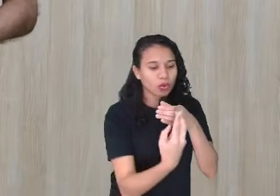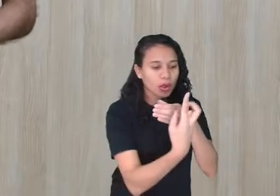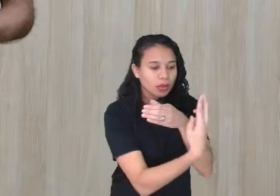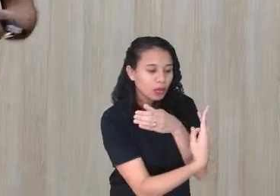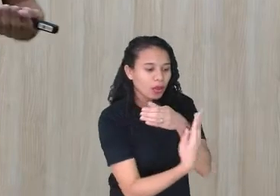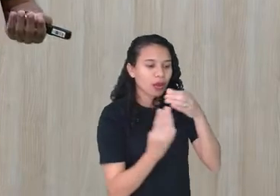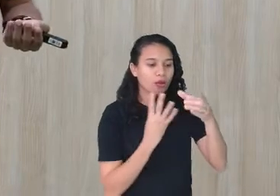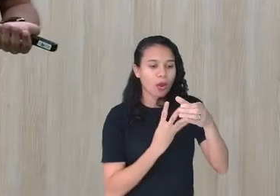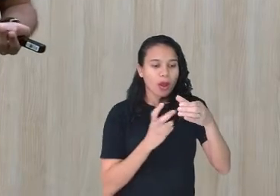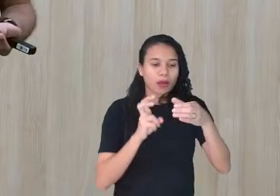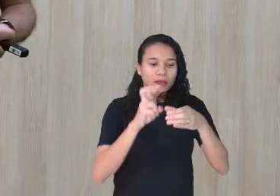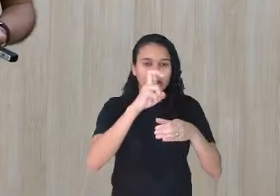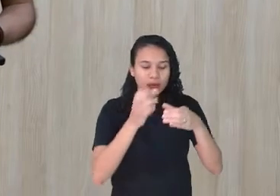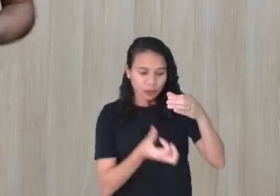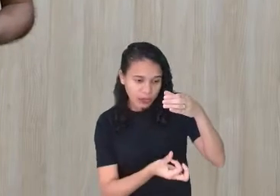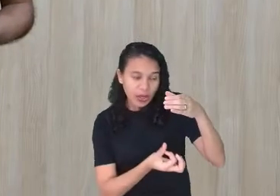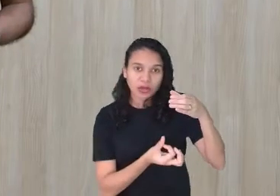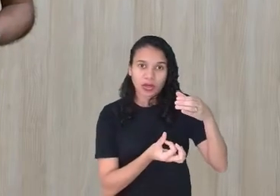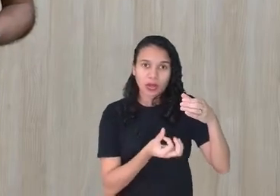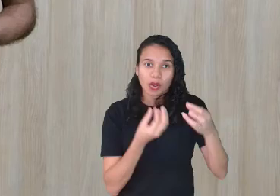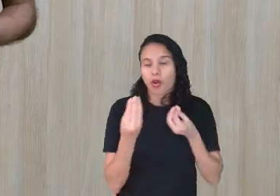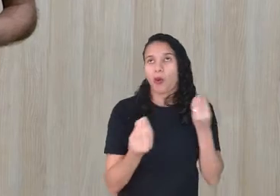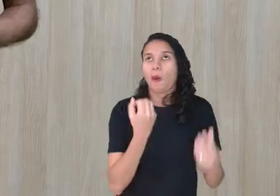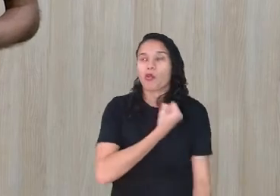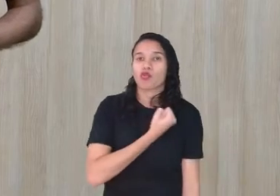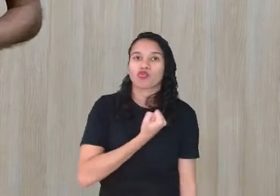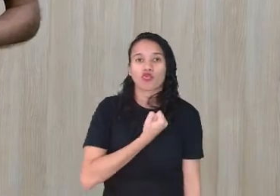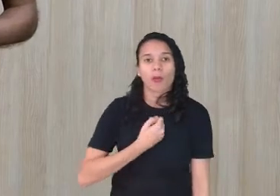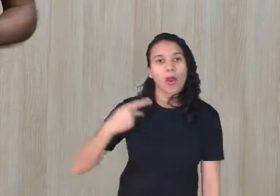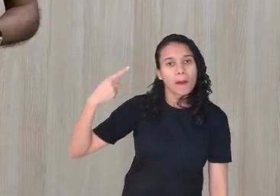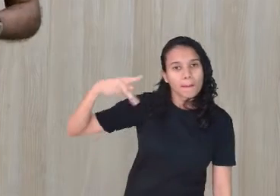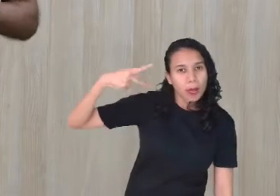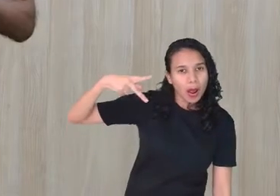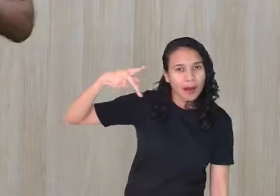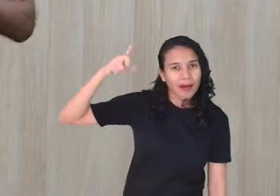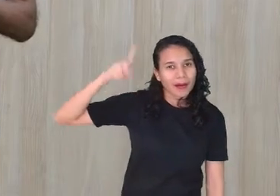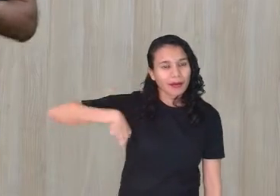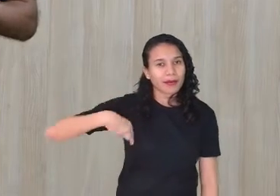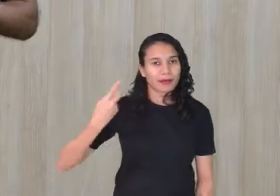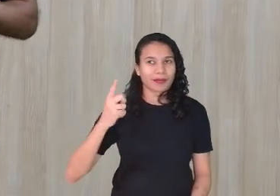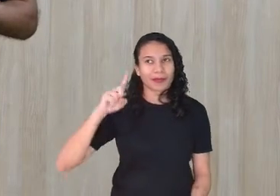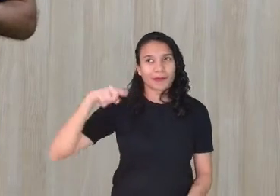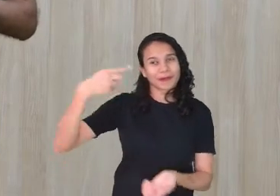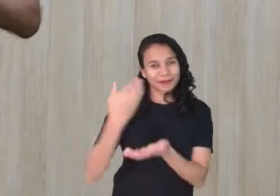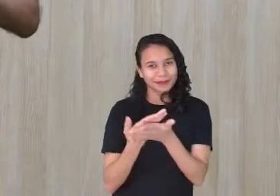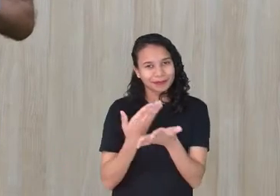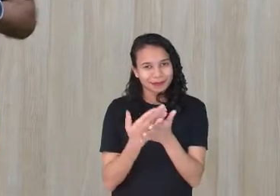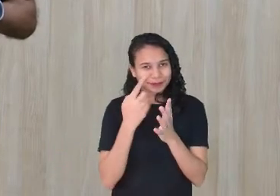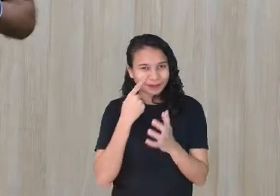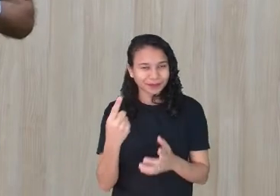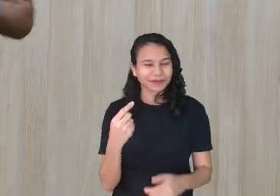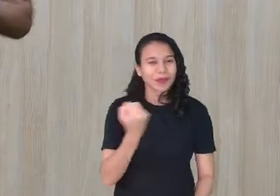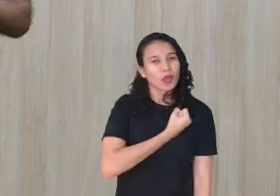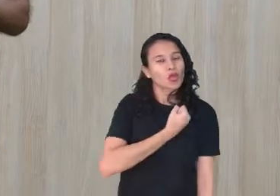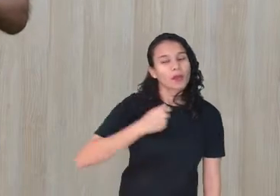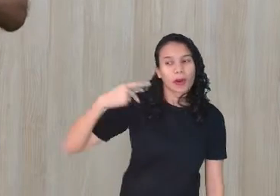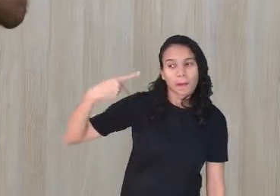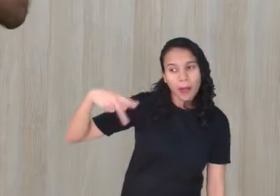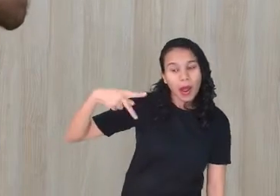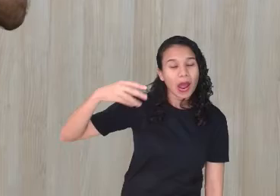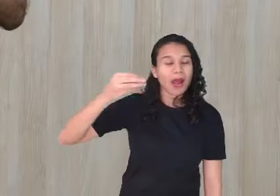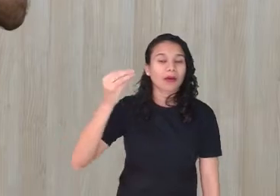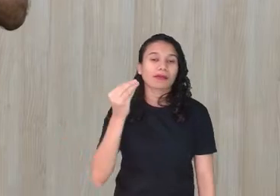E aí, qual é a probabilidade de sair um número par, por exemplo? O número par, isso aí é próximas aulas da gente, tá bom? O número par, você vai observar que